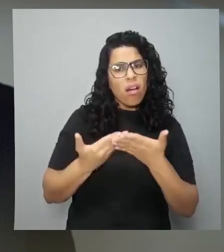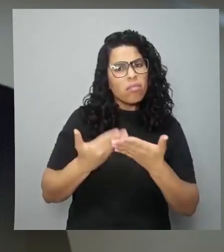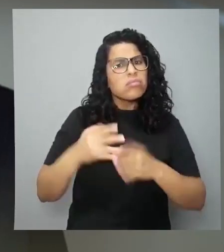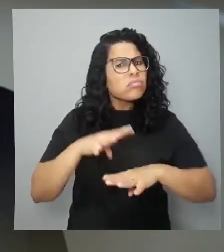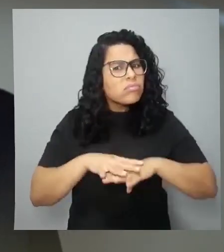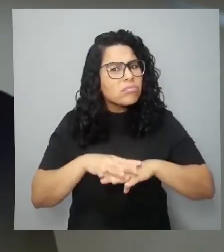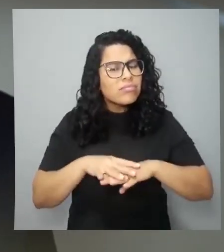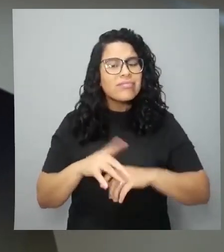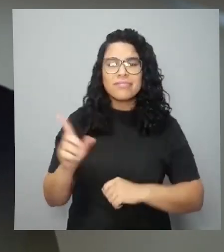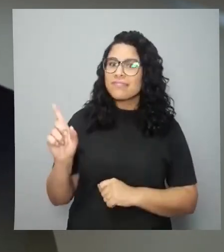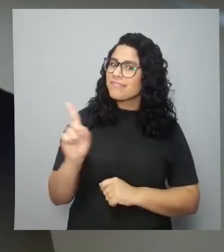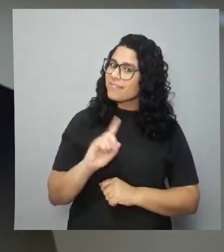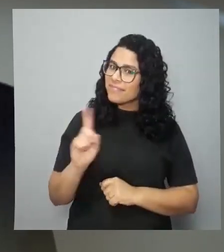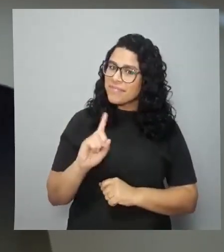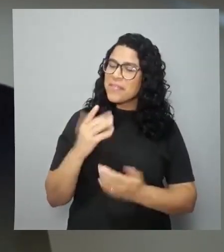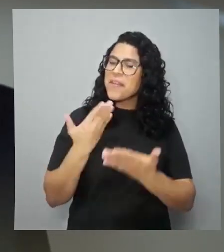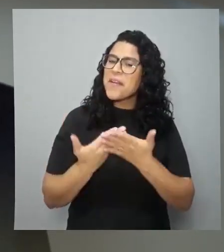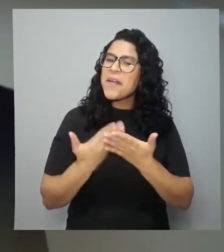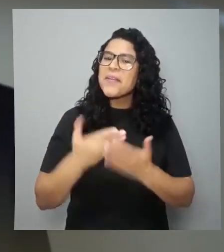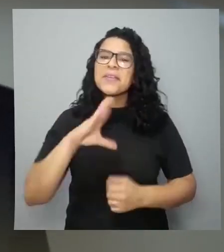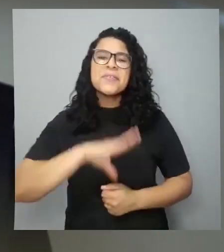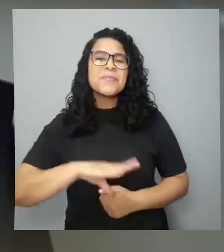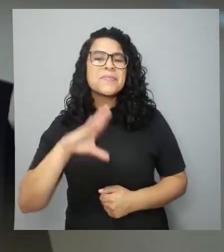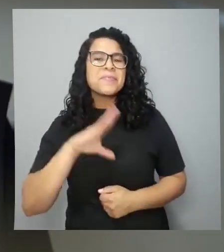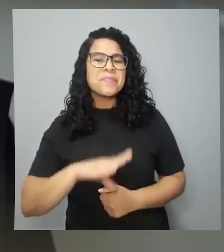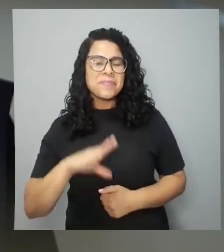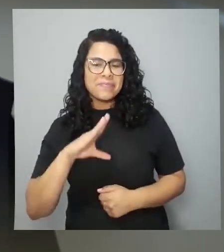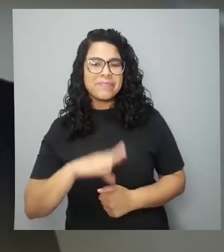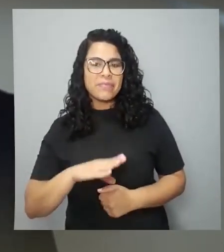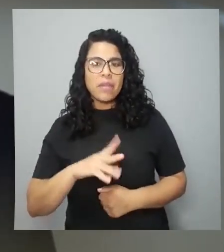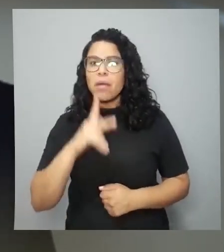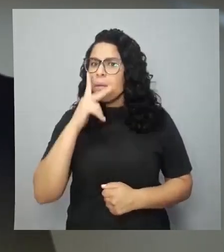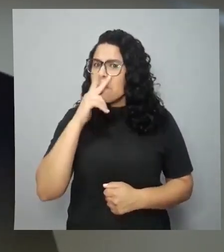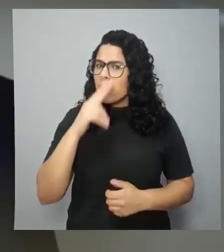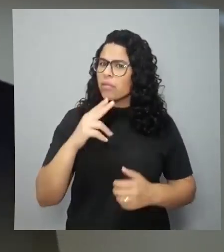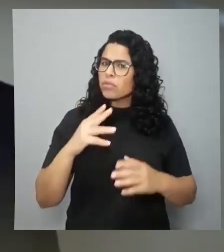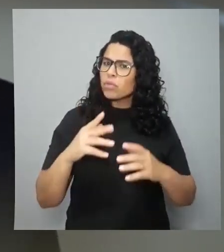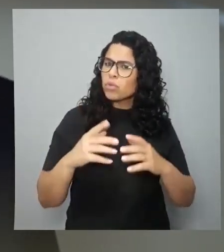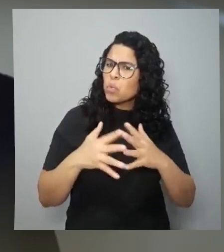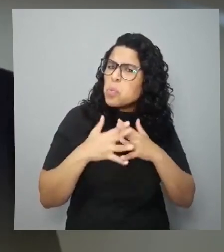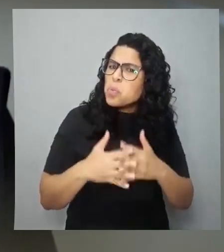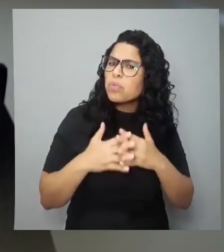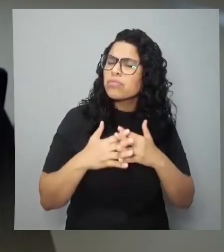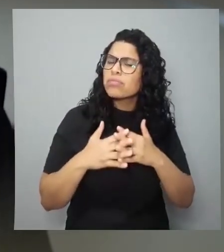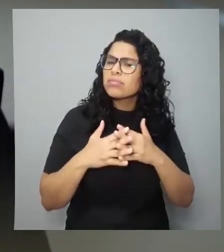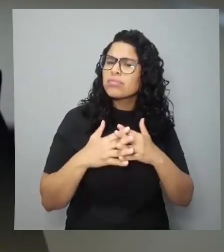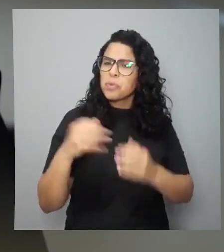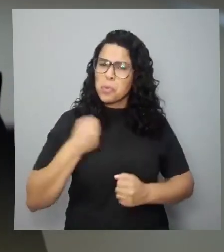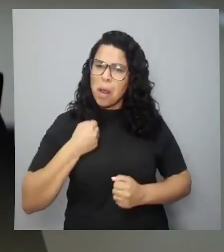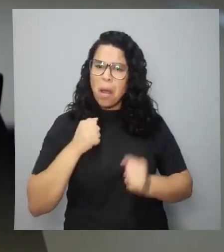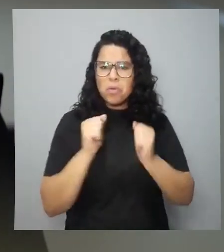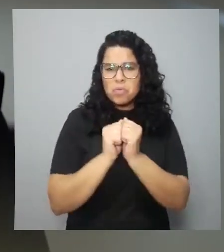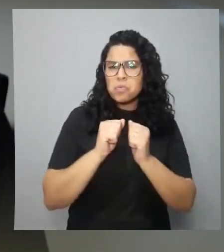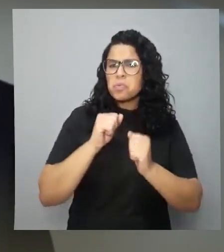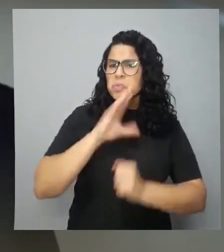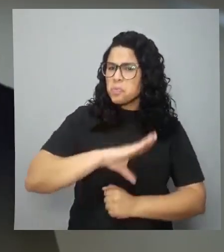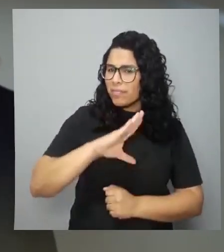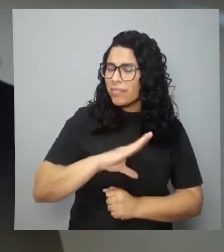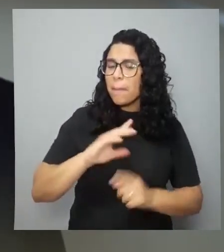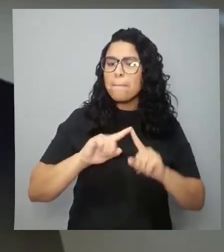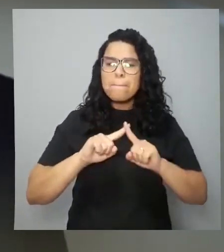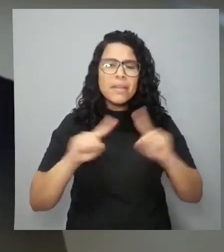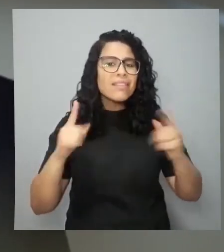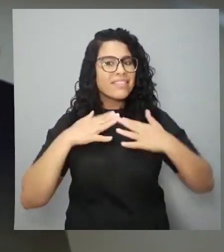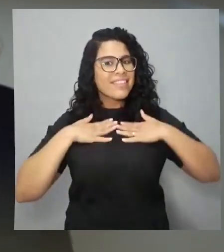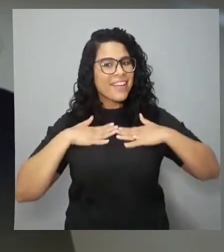matemática? Não. Hoje é aula de língua portuguesa. Parece confuso o numeral em língua portuguesa, né? Mas